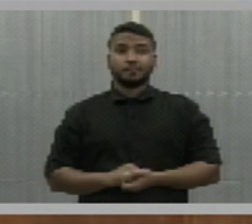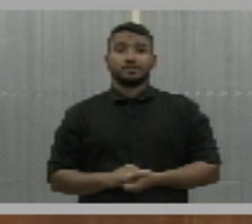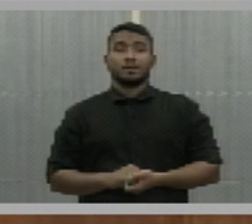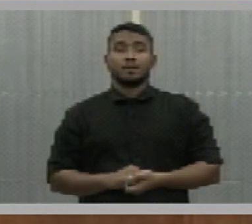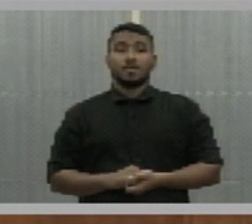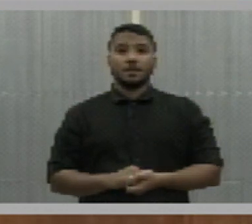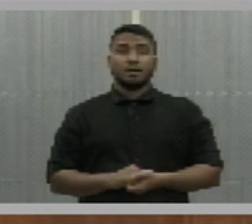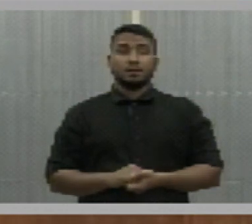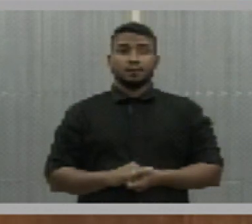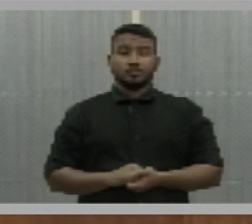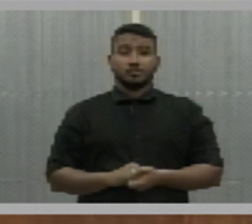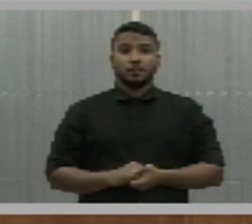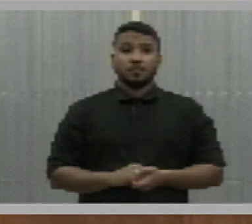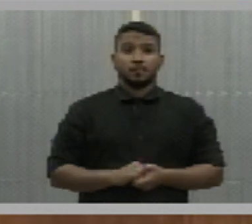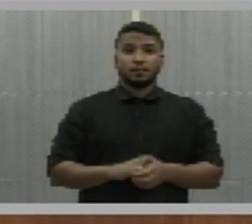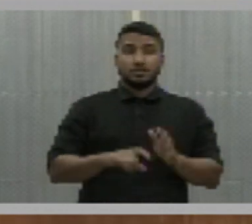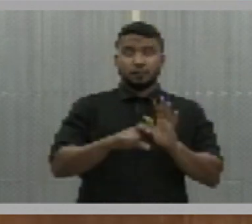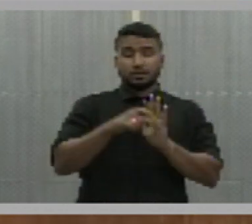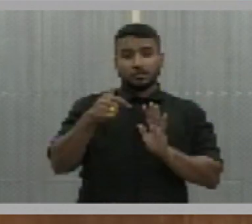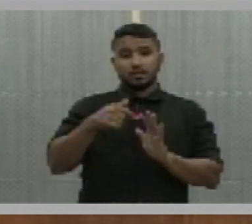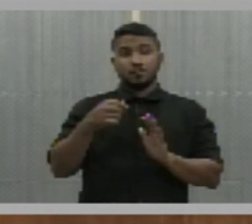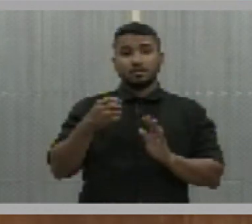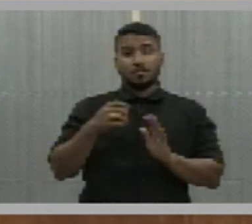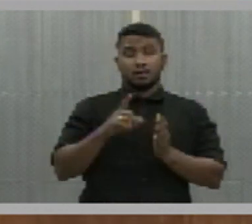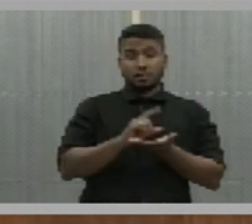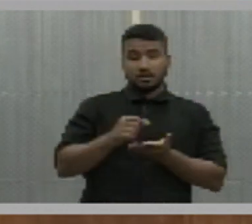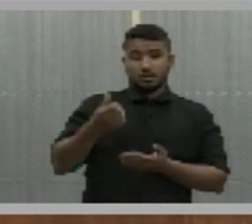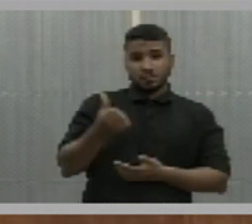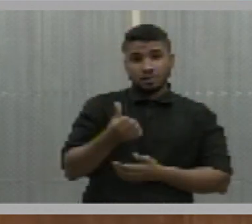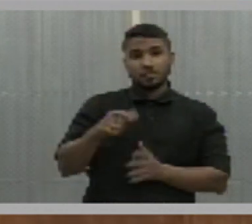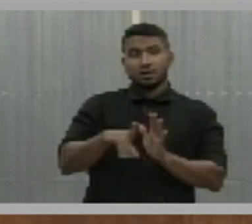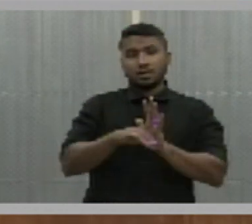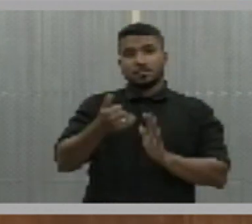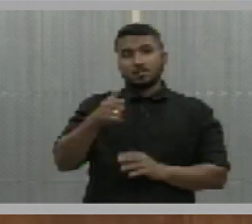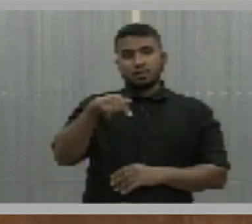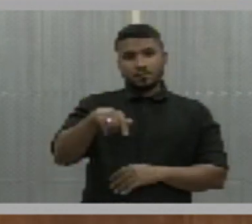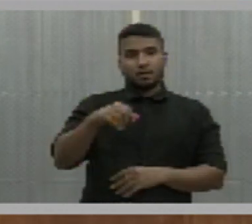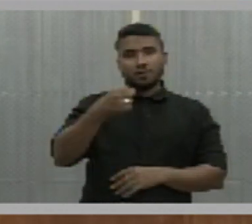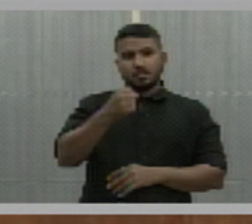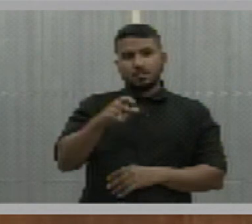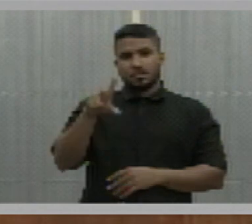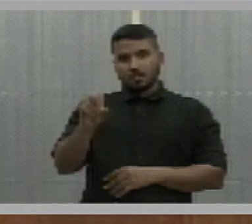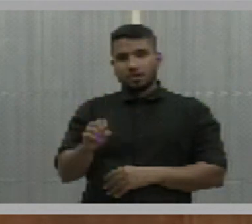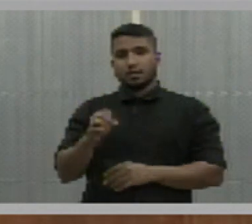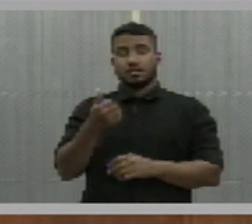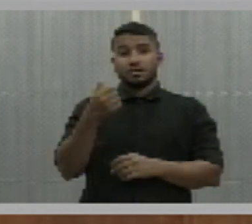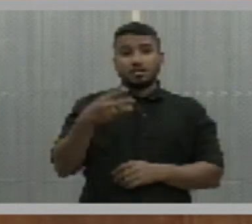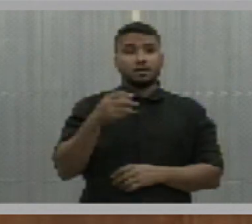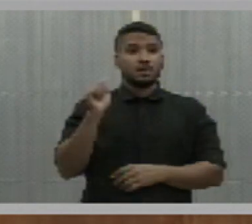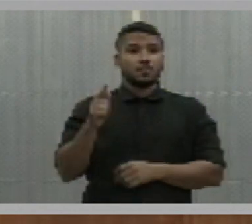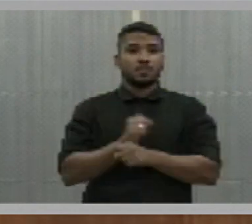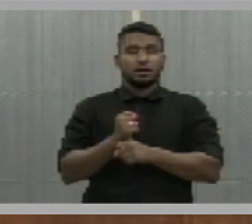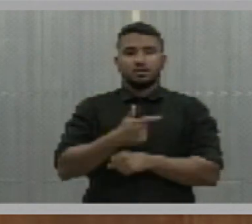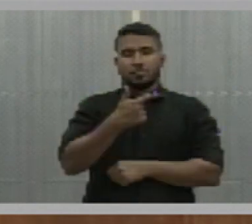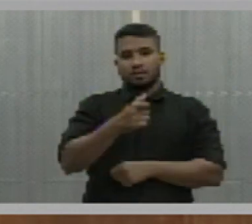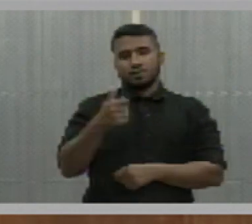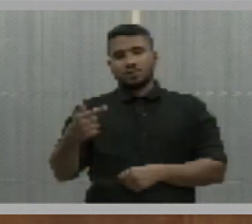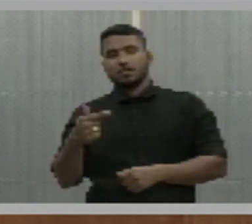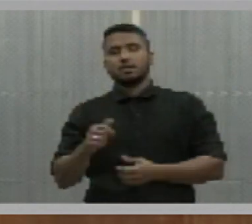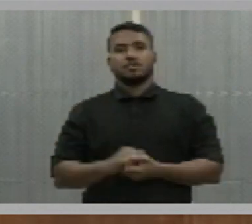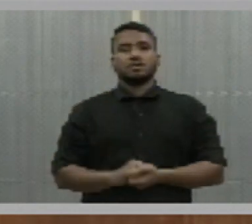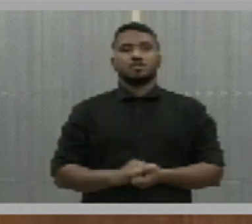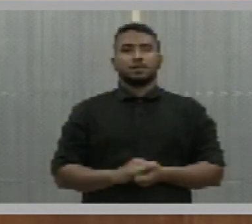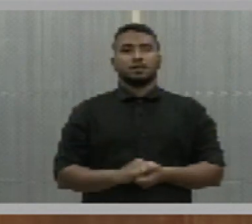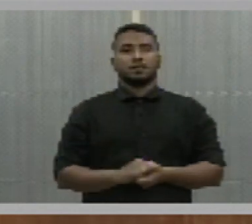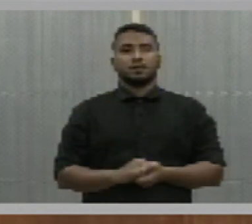que acrescenta o parágrafo 7º no artigo 6º da Lei 7.850, de 3 de agosto de 2022, que estabelece as